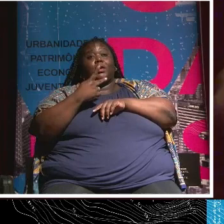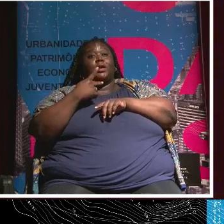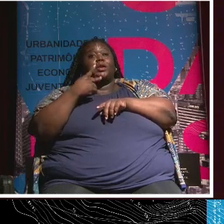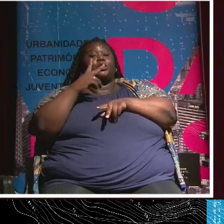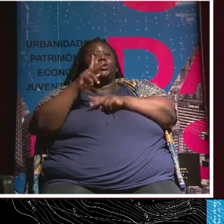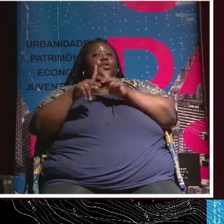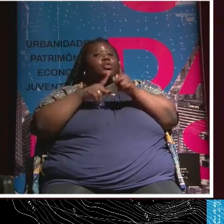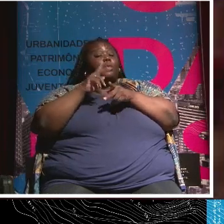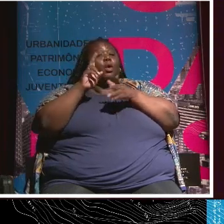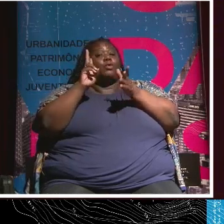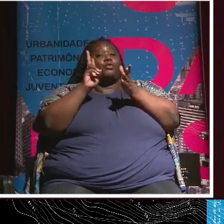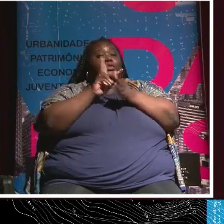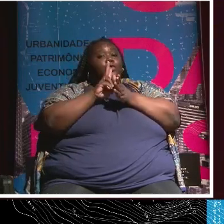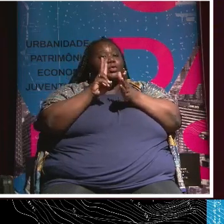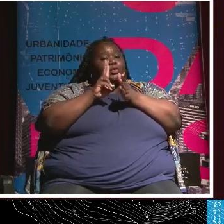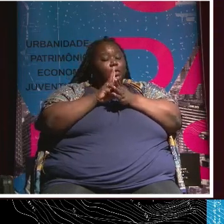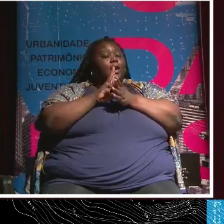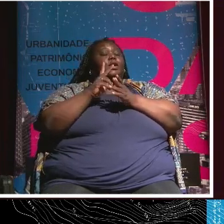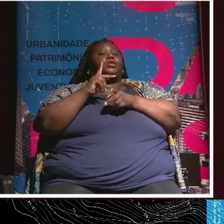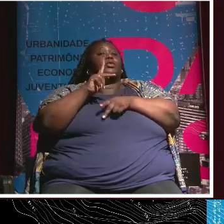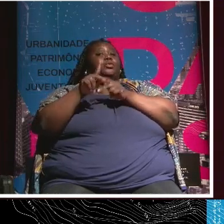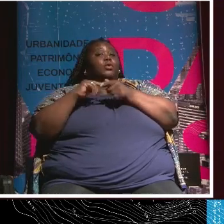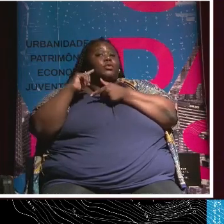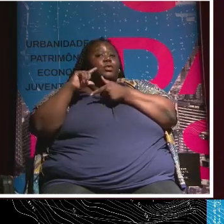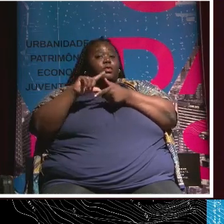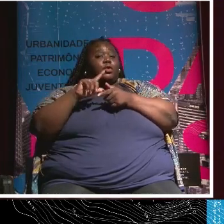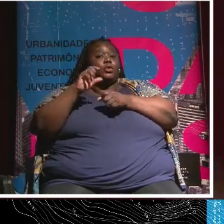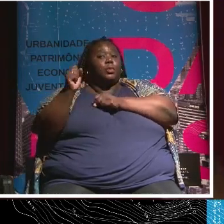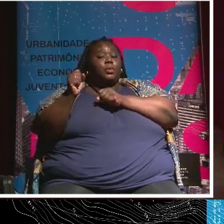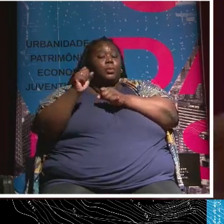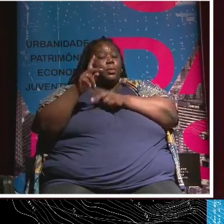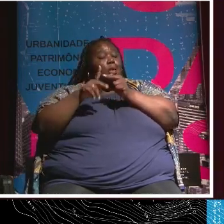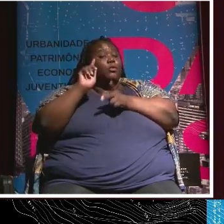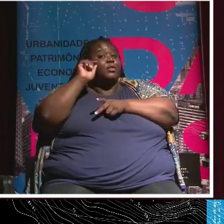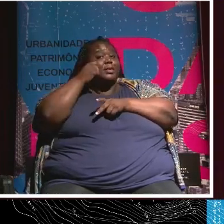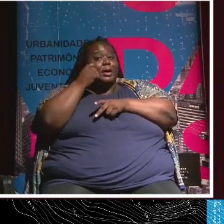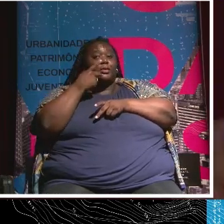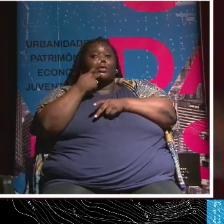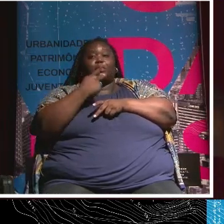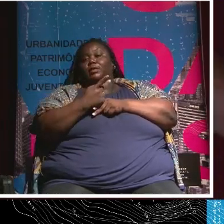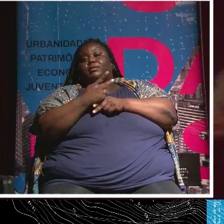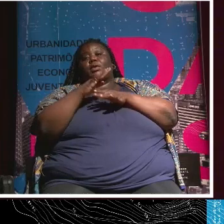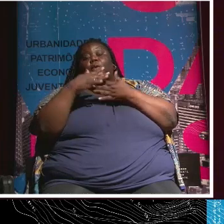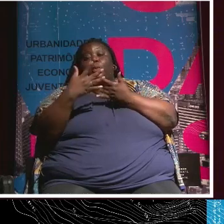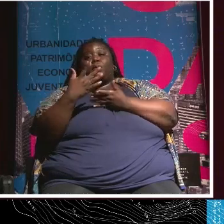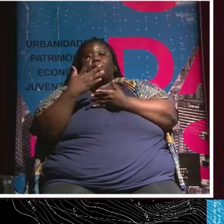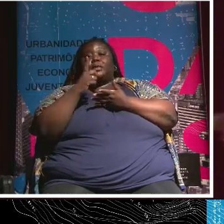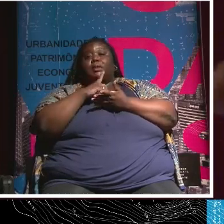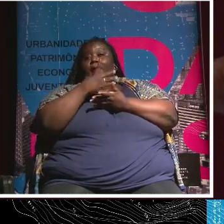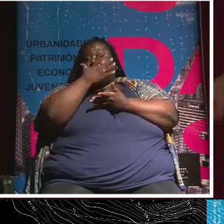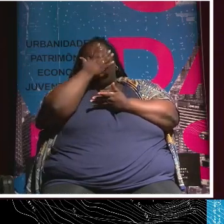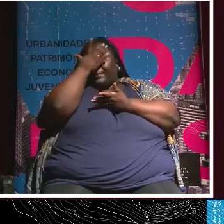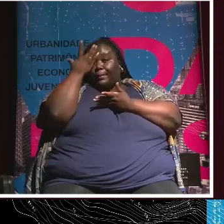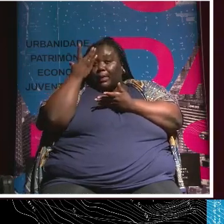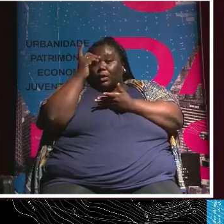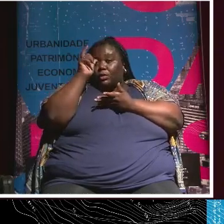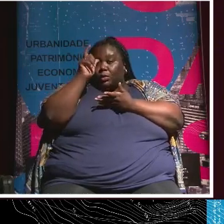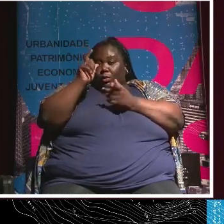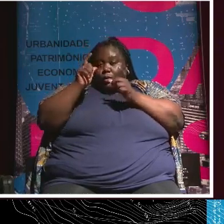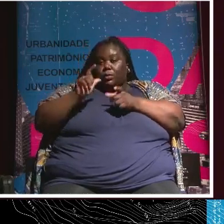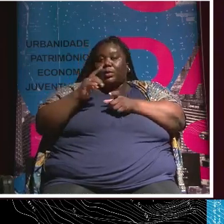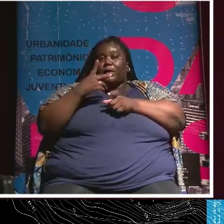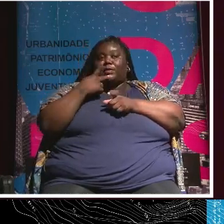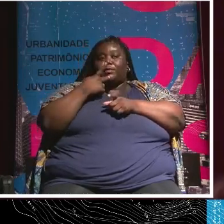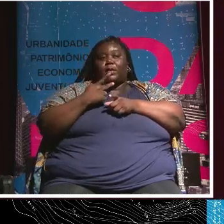estamos falando da população negra. E quando a gente fala, quando tem pessoas negras num lugar